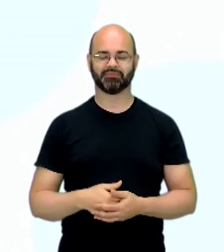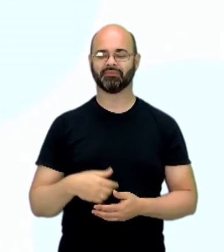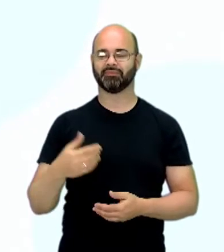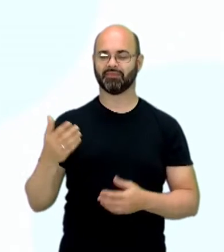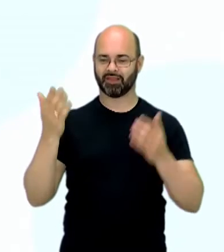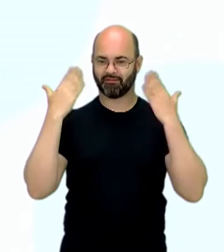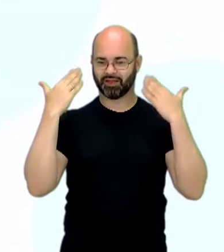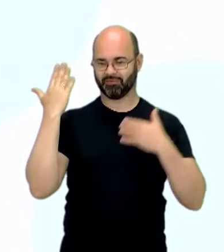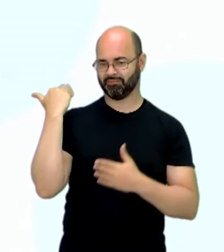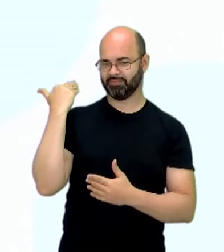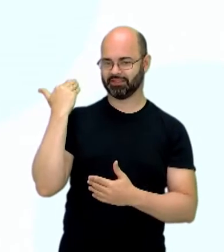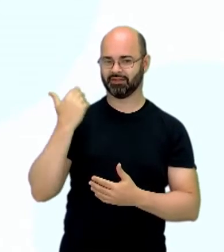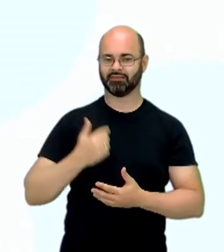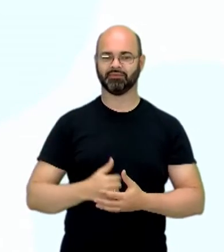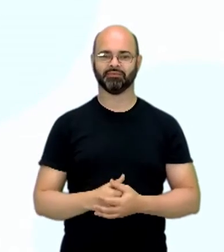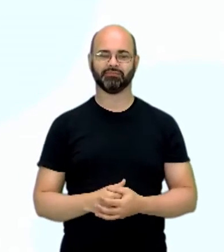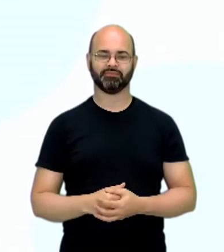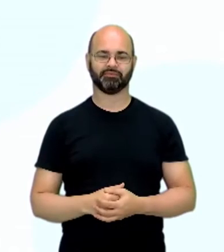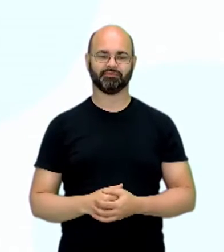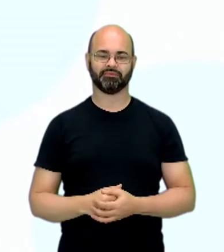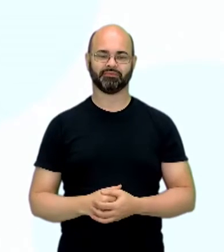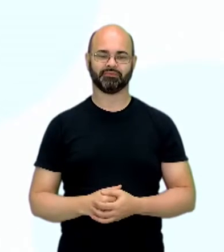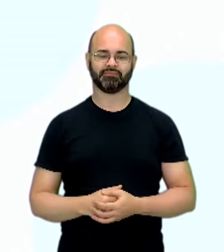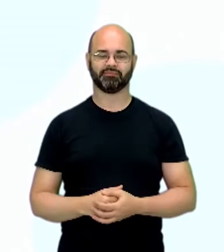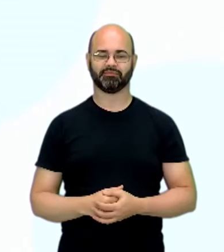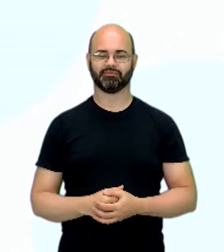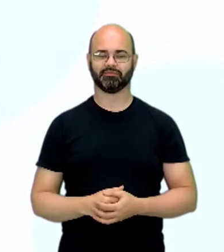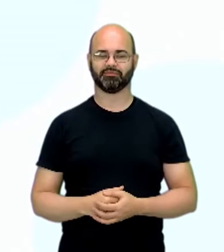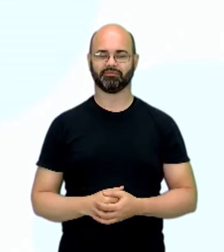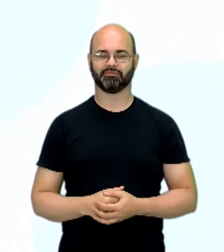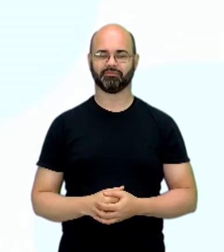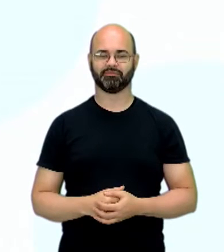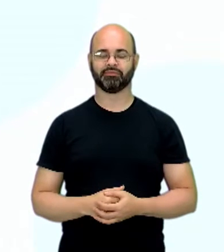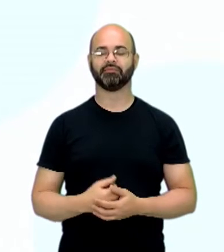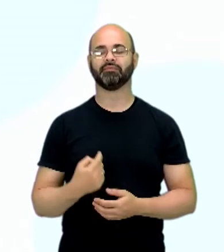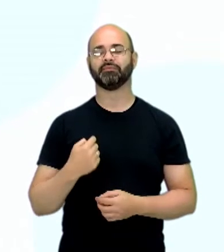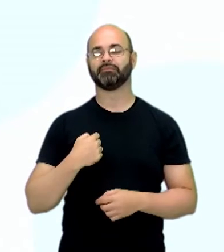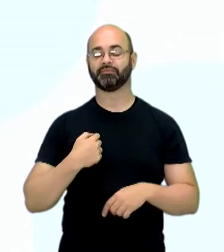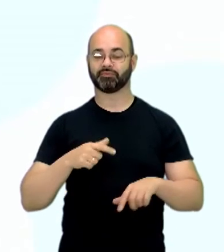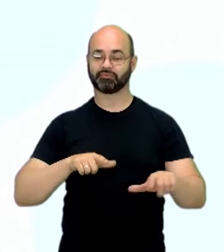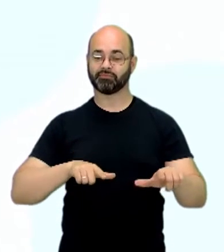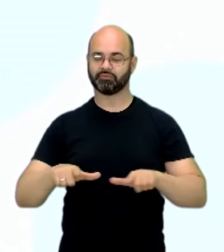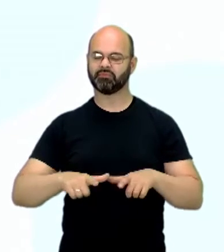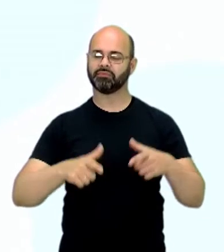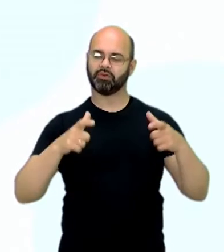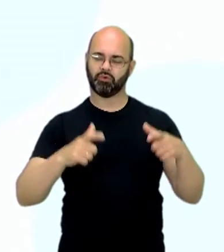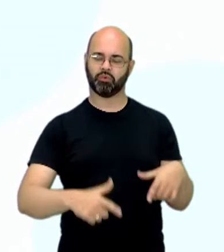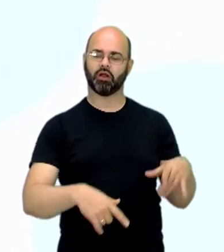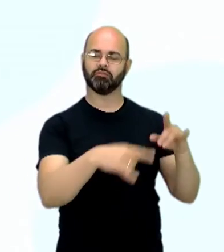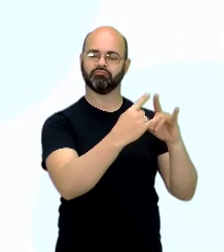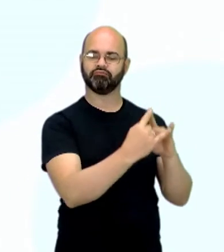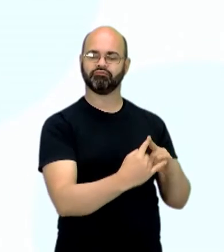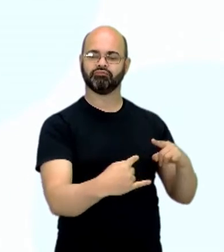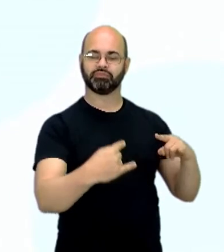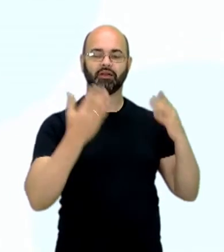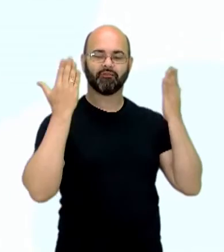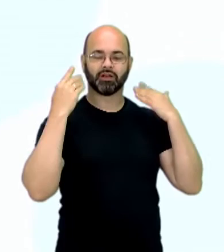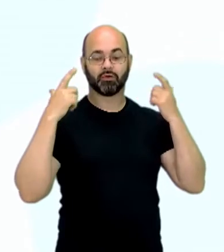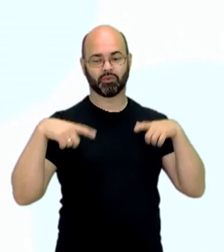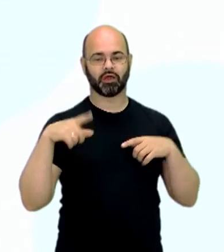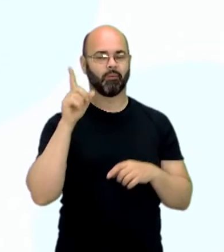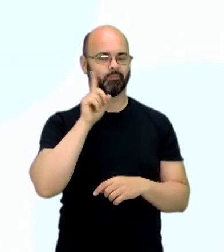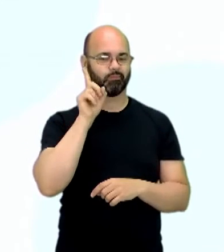worked in a summer camp in the US. Eu trabalhei num acampamento de verão nos Estados